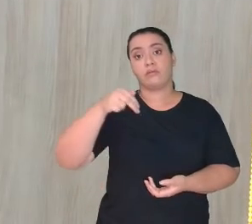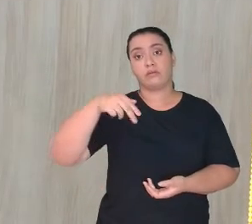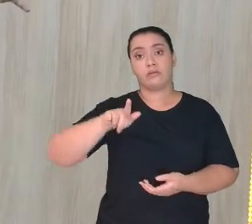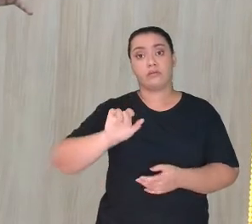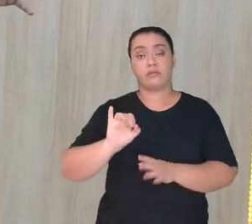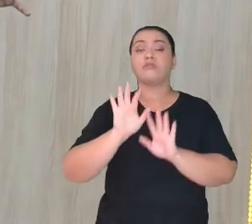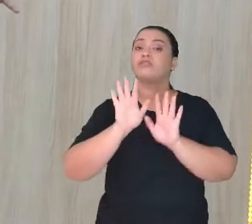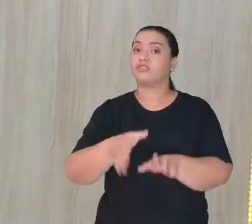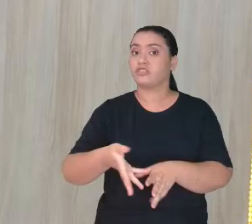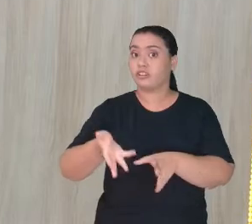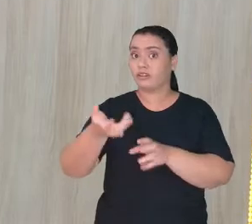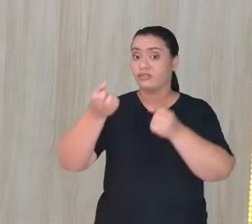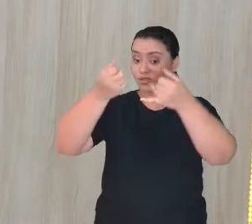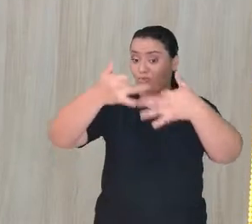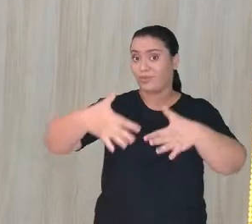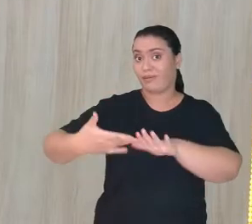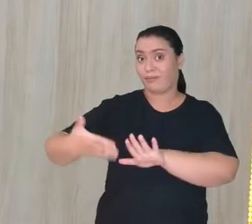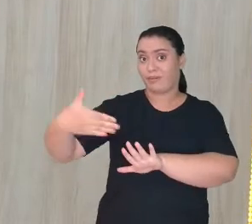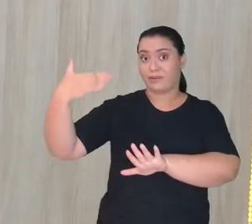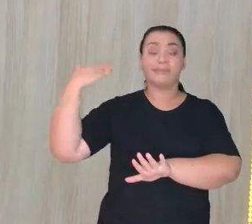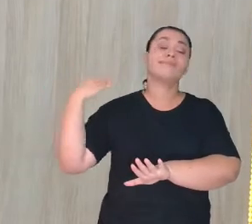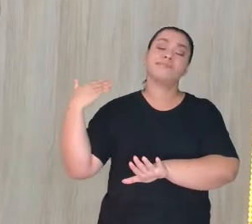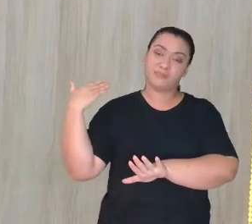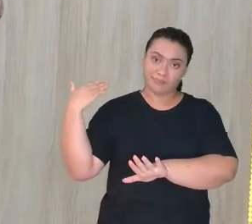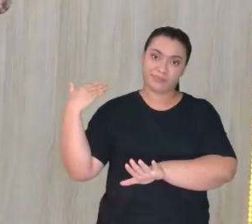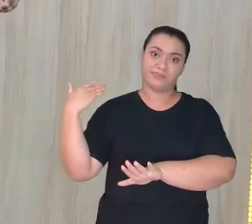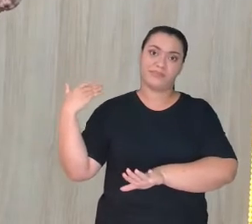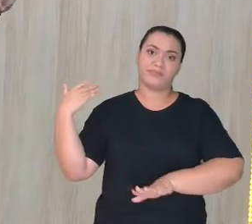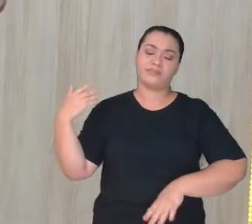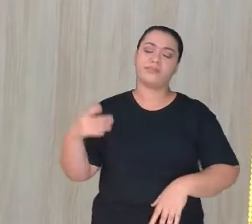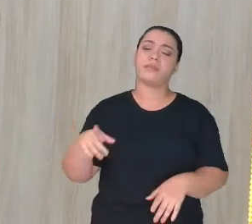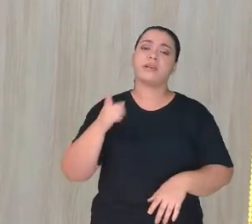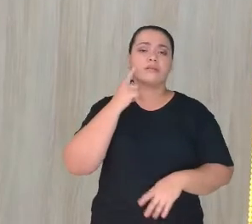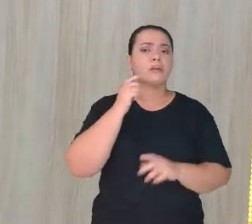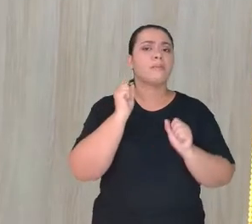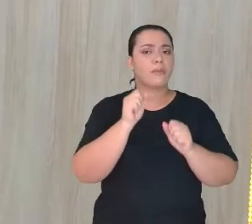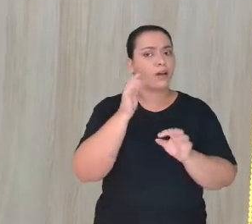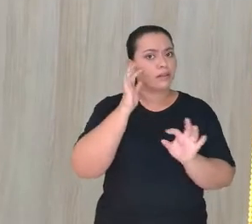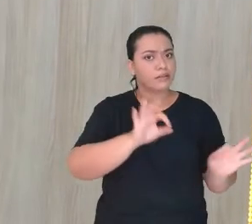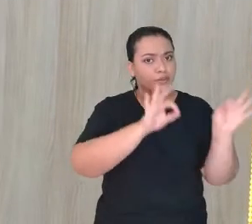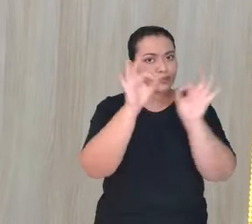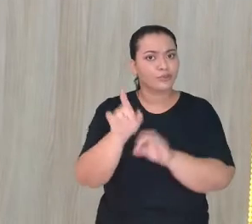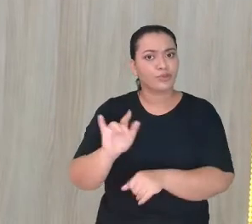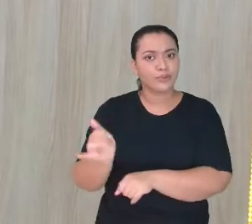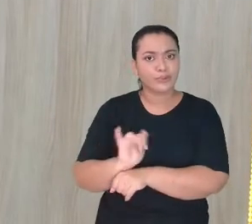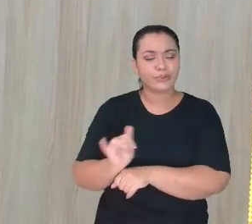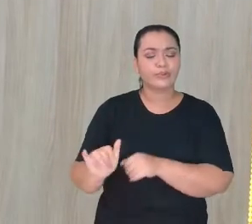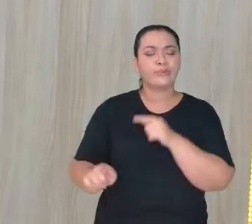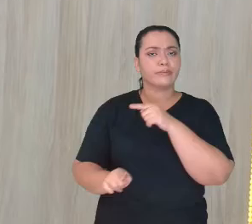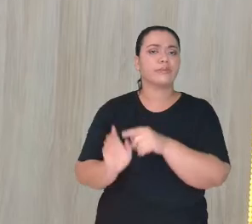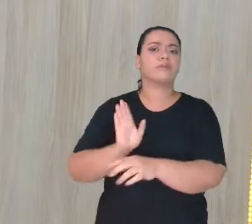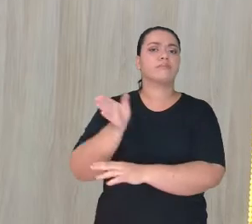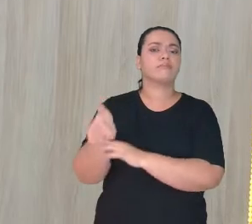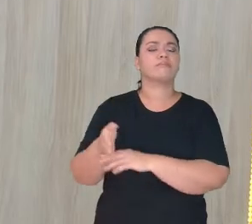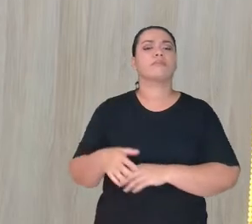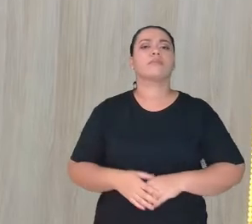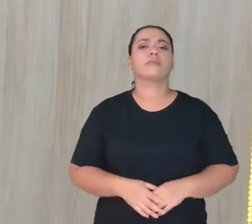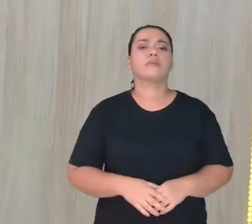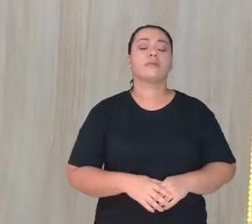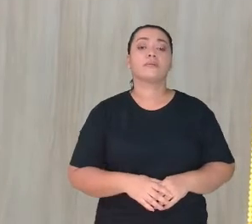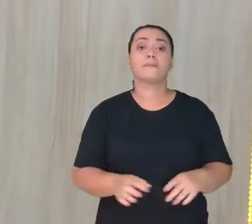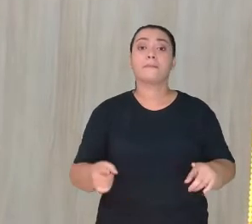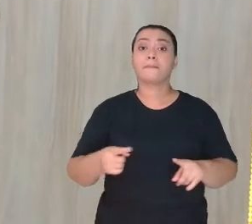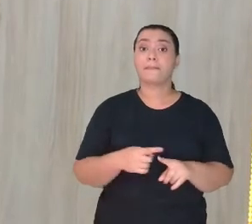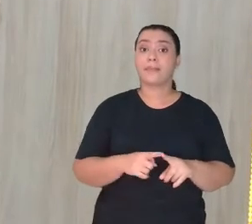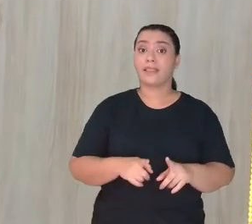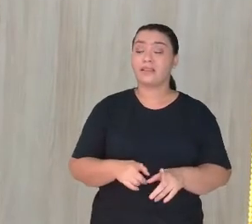aulas anteriores que a gente trabalhou. Aí tá lá no YouTube, você pode ir lá acessar numa boa, sem problema nenhum. Só que a gente